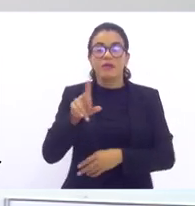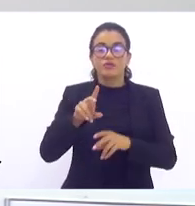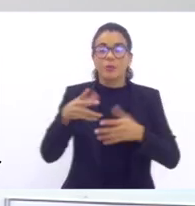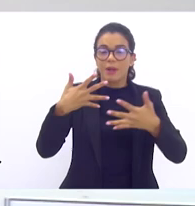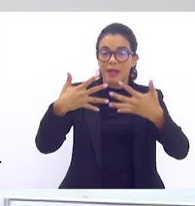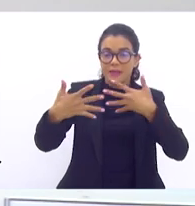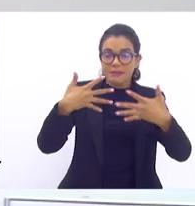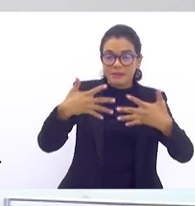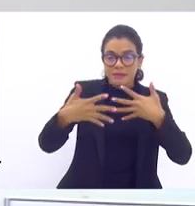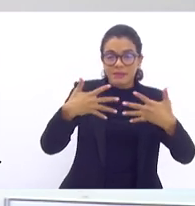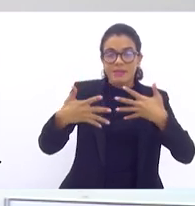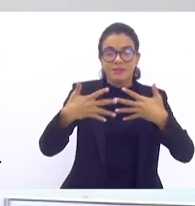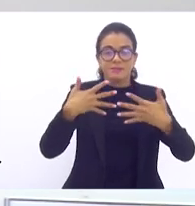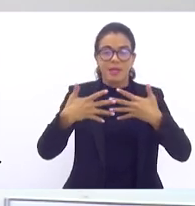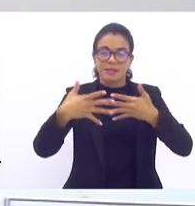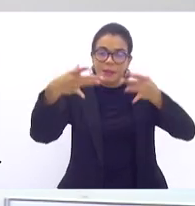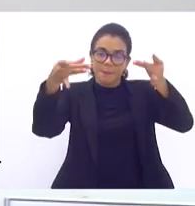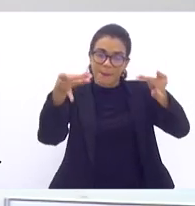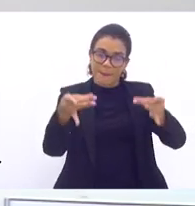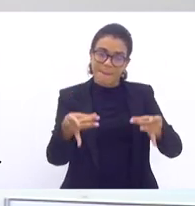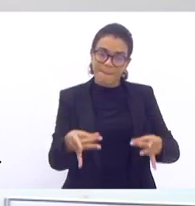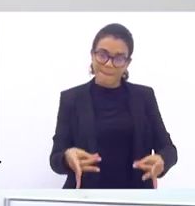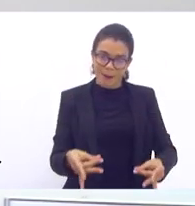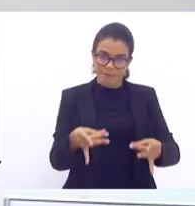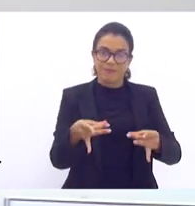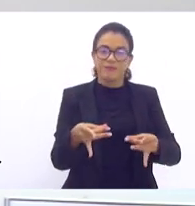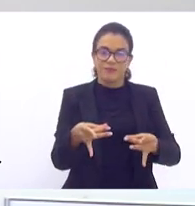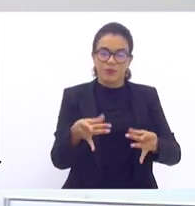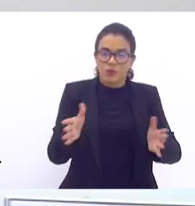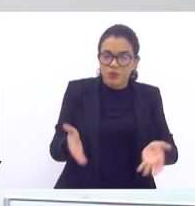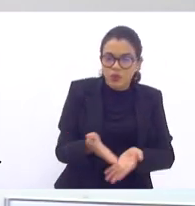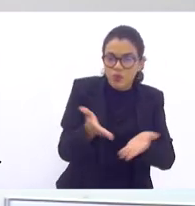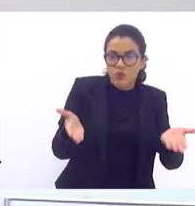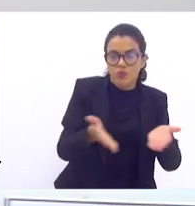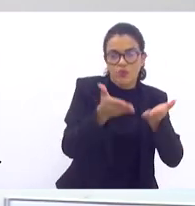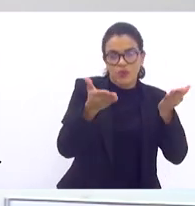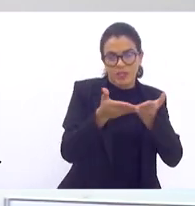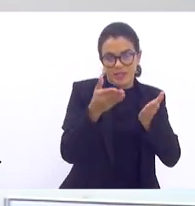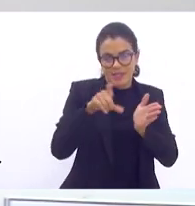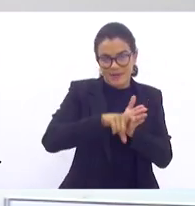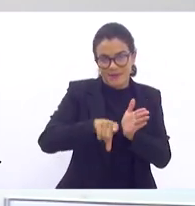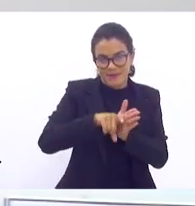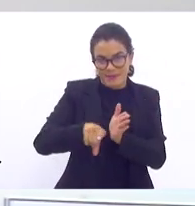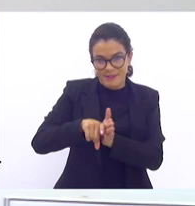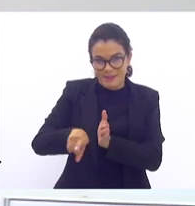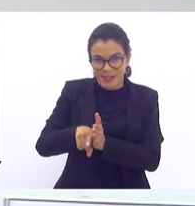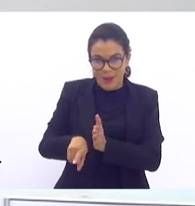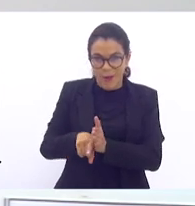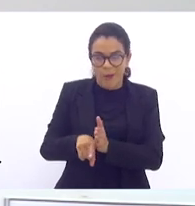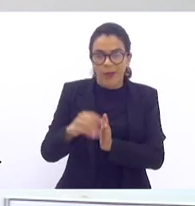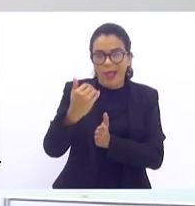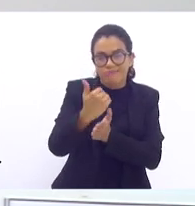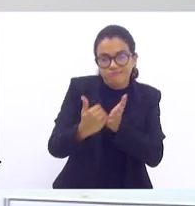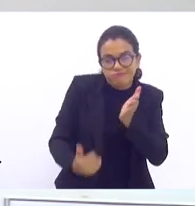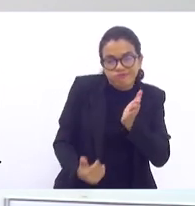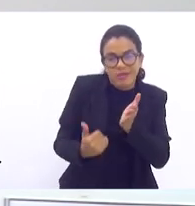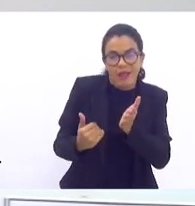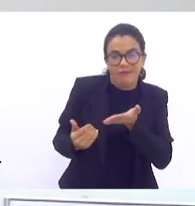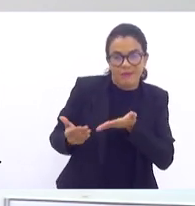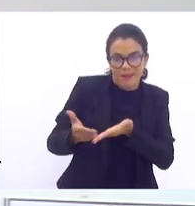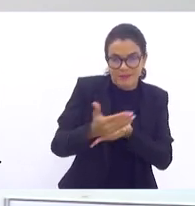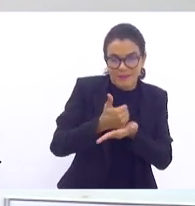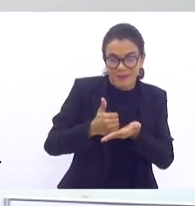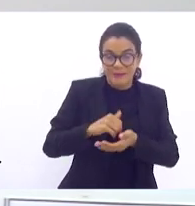Transparência dos incentivos fiscais fundamental isso fundamental hoje o Brasil gasta Quase meio